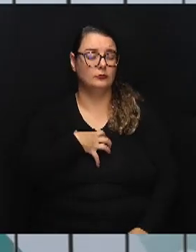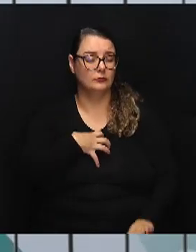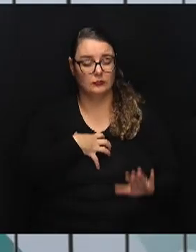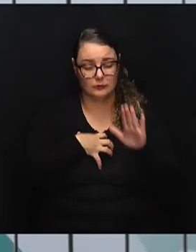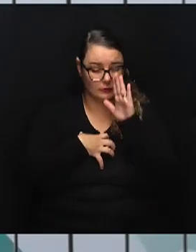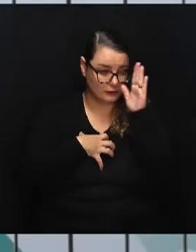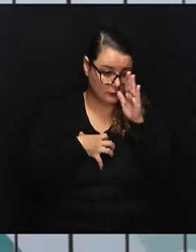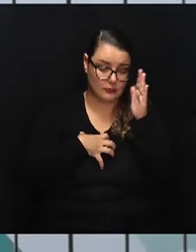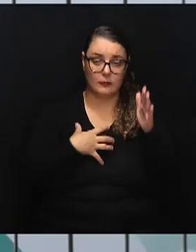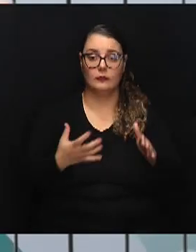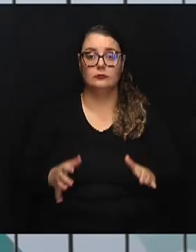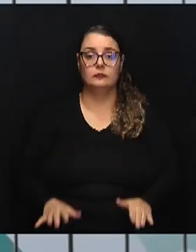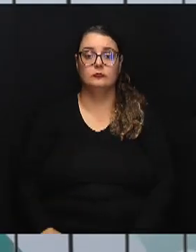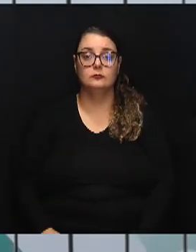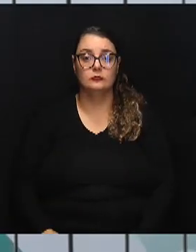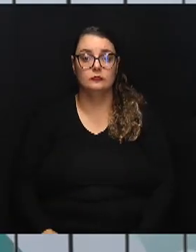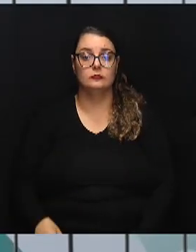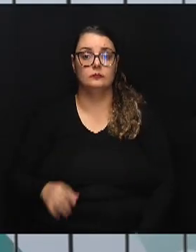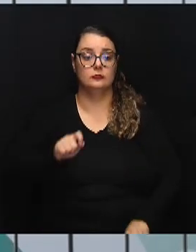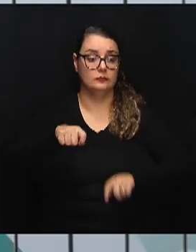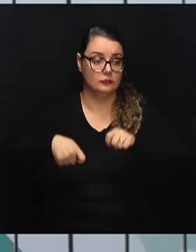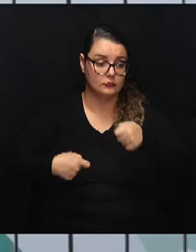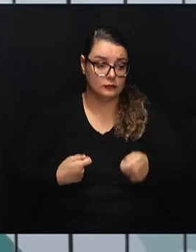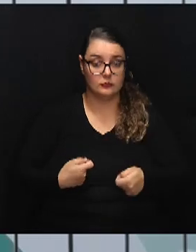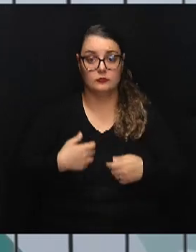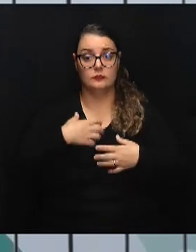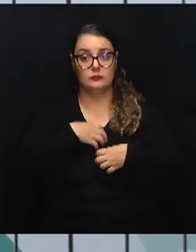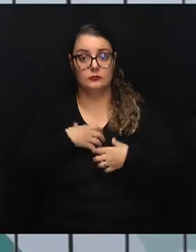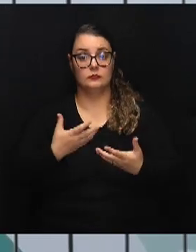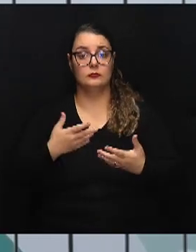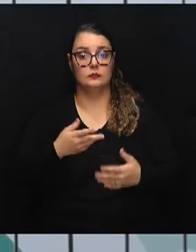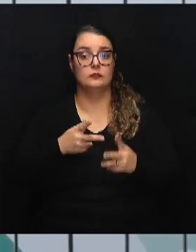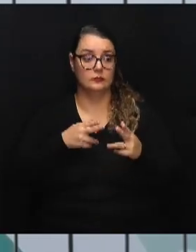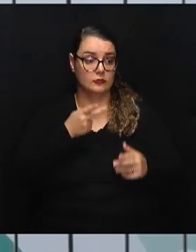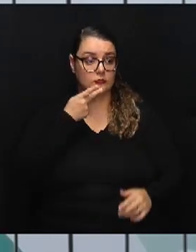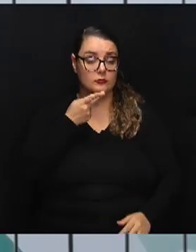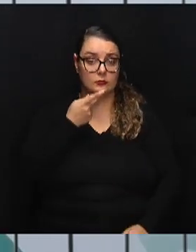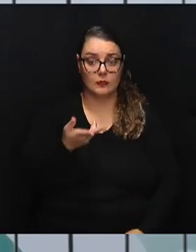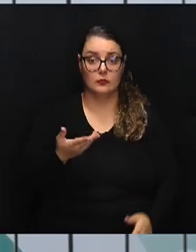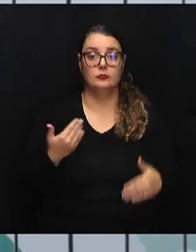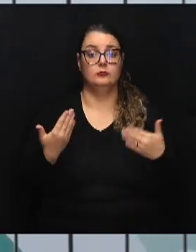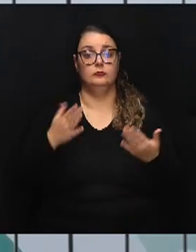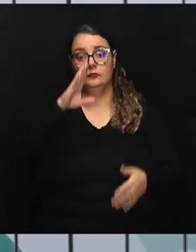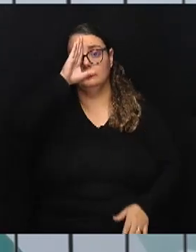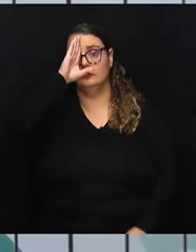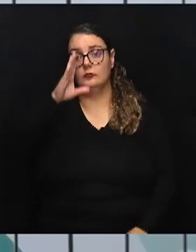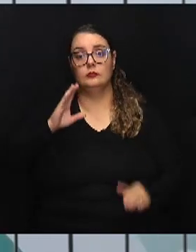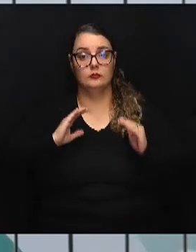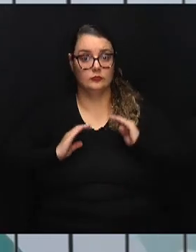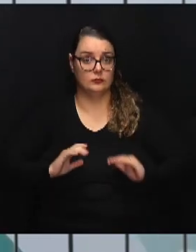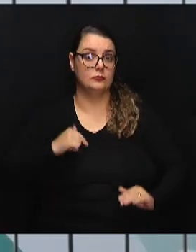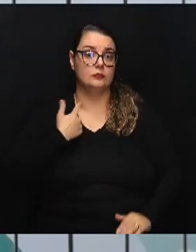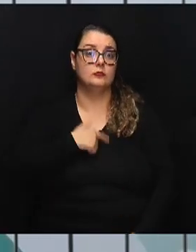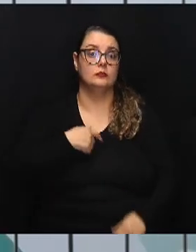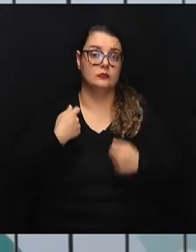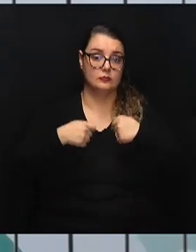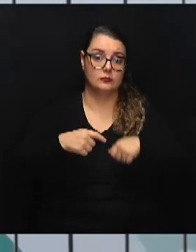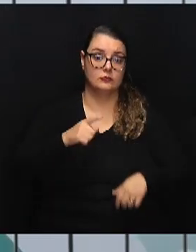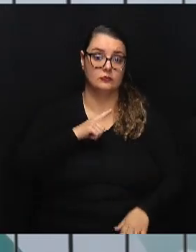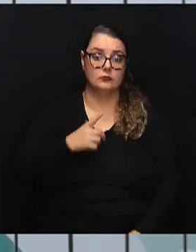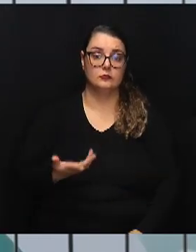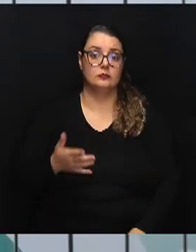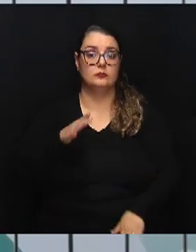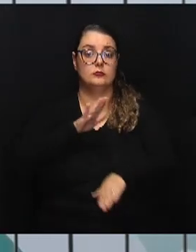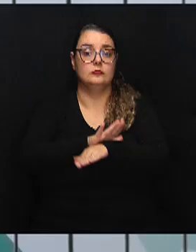aí com esses sinais, com esses sintomas que você acabou de relatar? Qual é a principal conduta que a gente deve ter para